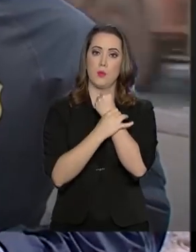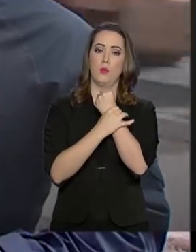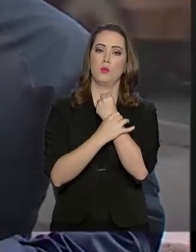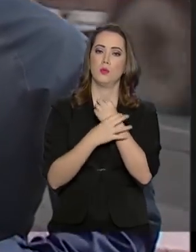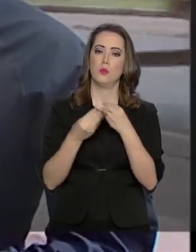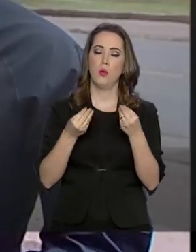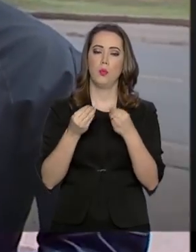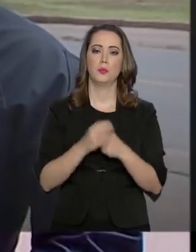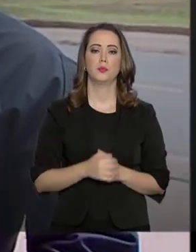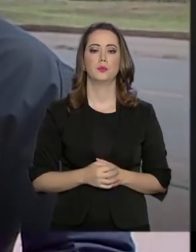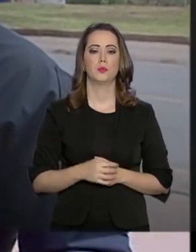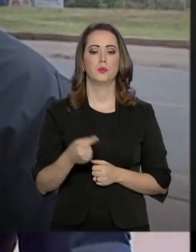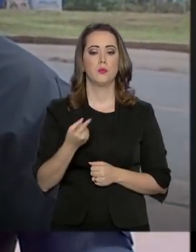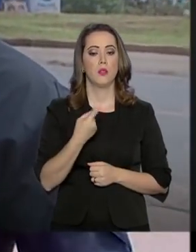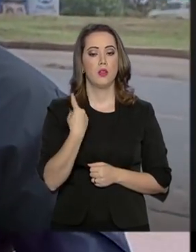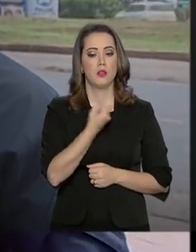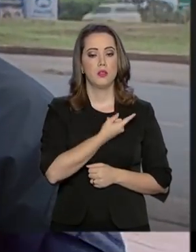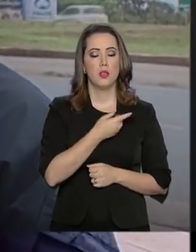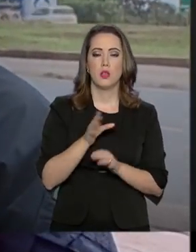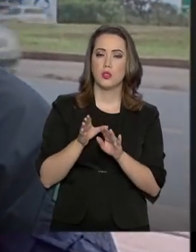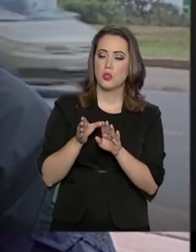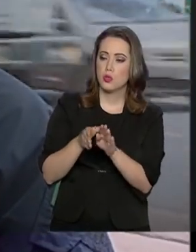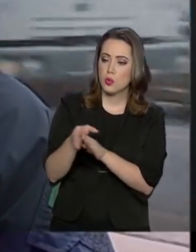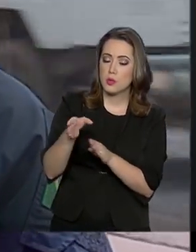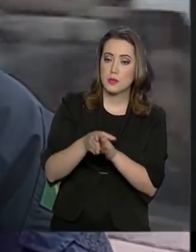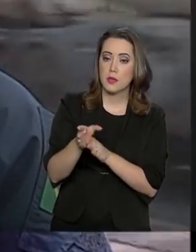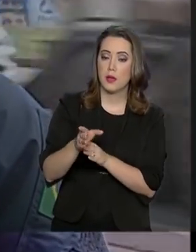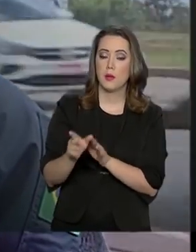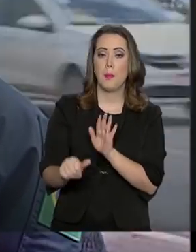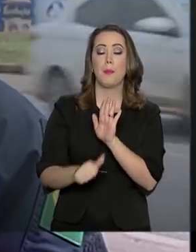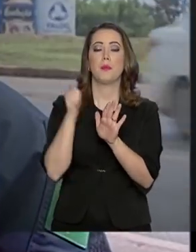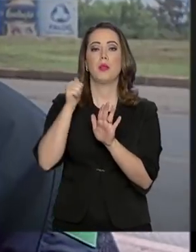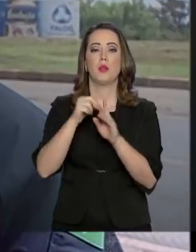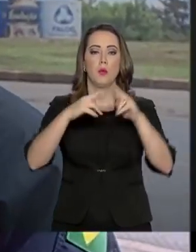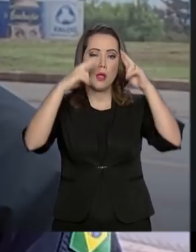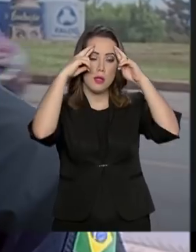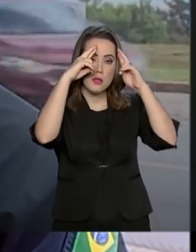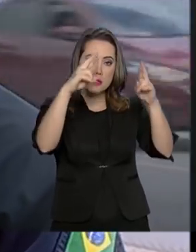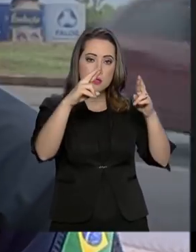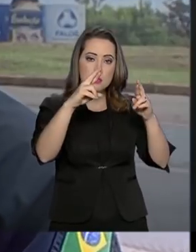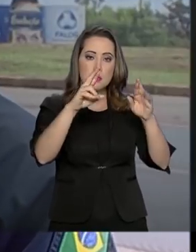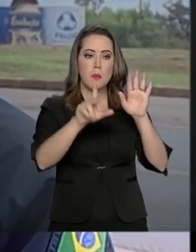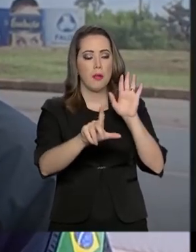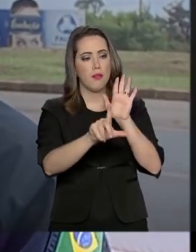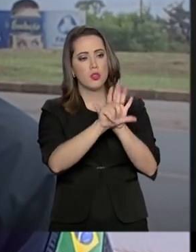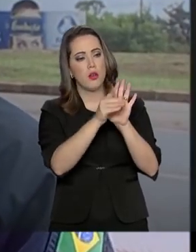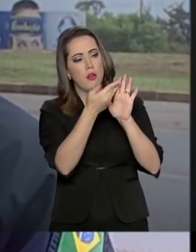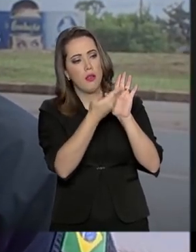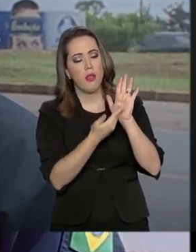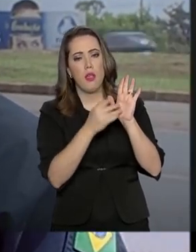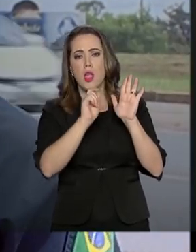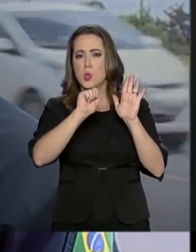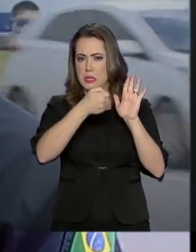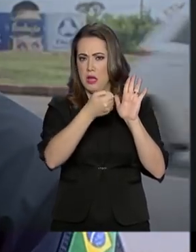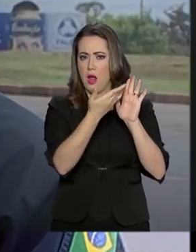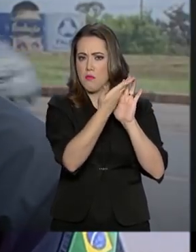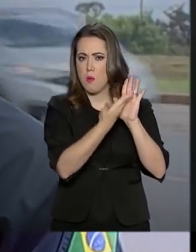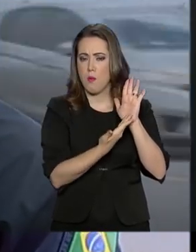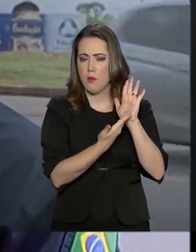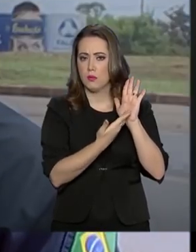A gente orienta os condutores que, primeiro, respeite a sinalização, confie na sinalização, né?